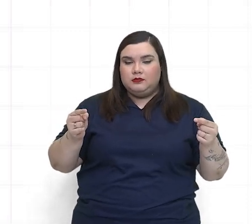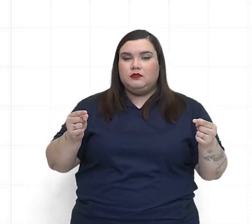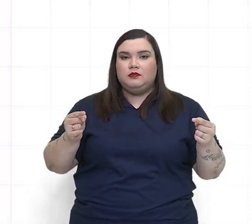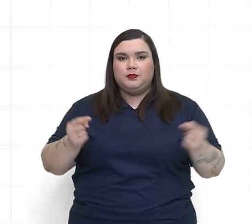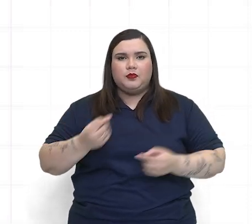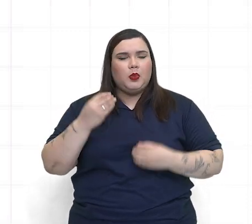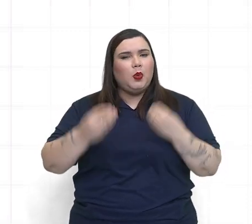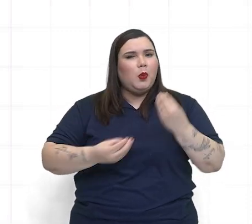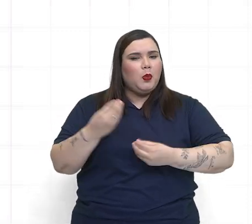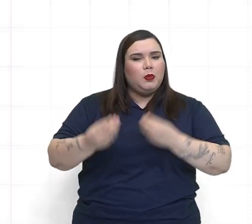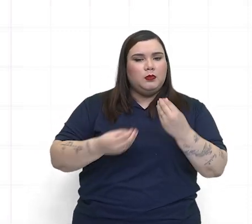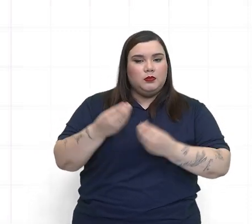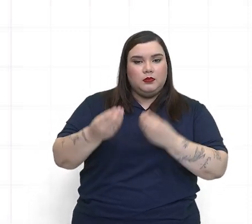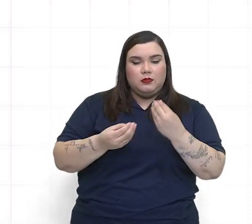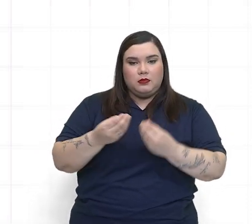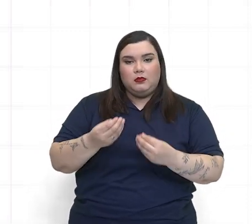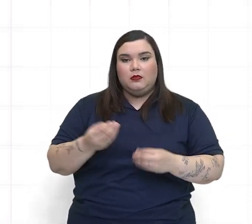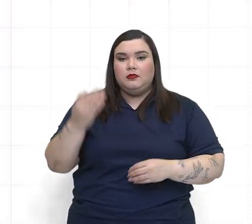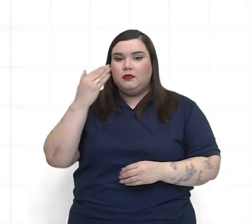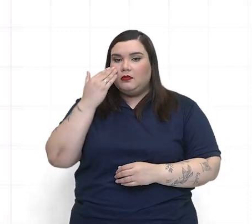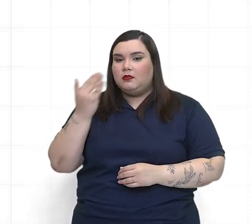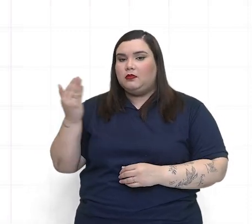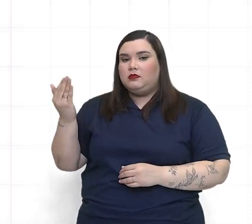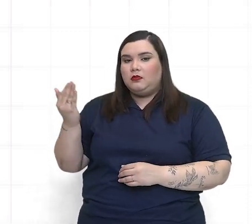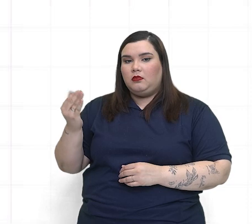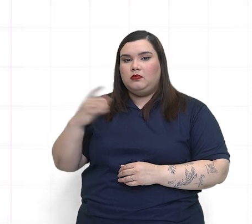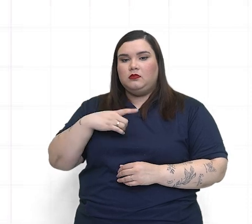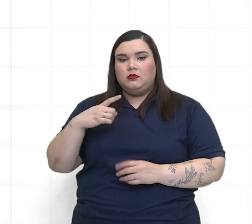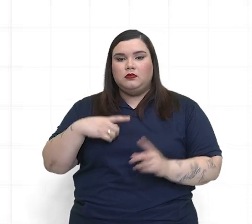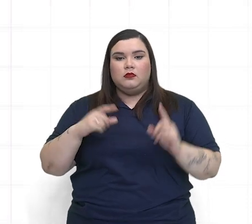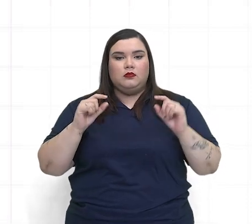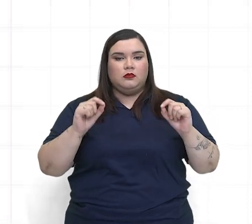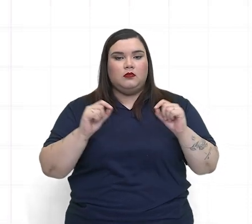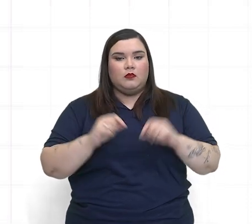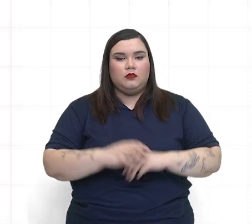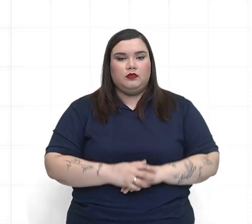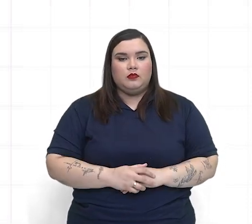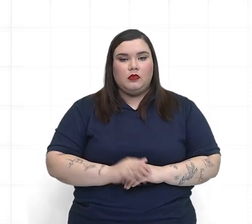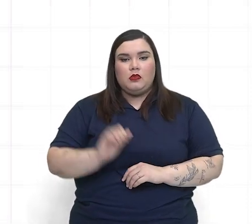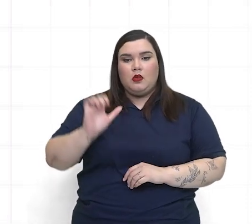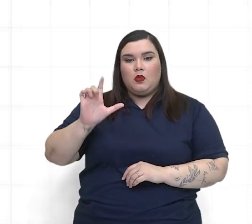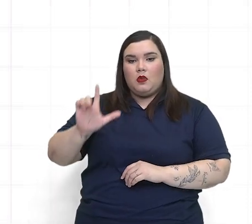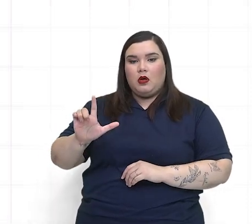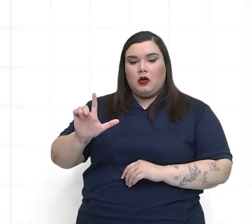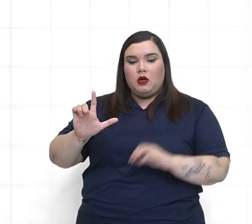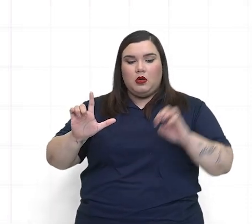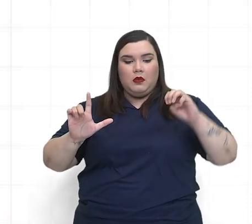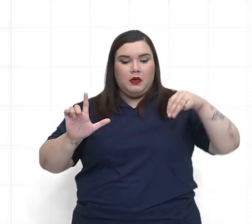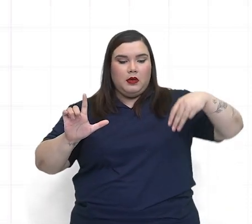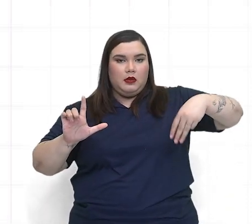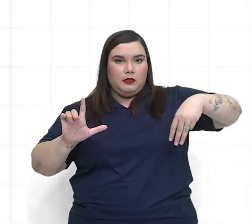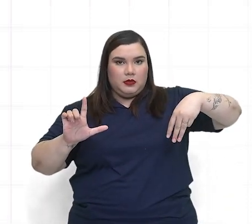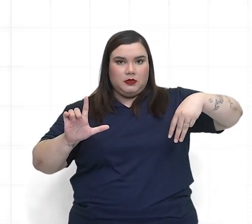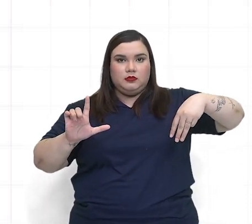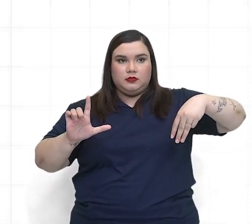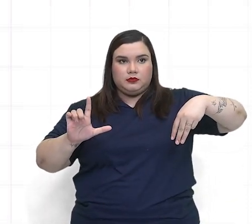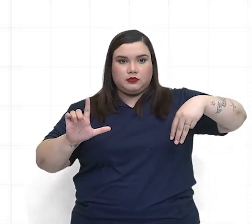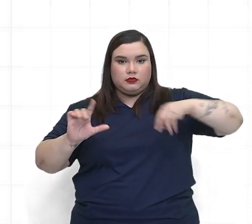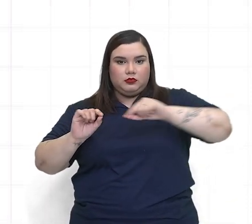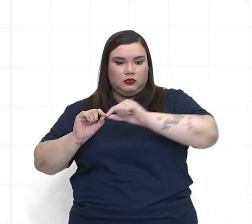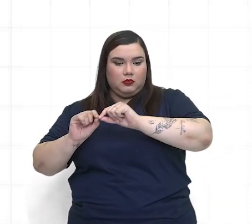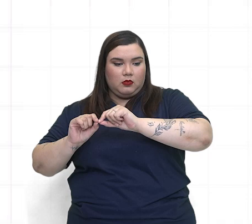vértices consecutivos. No caso aqui, nós temos aqui, ó, o vértice L e o vértice M,